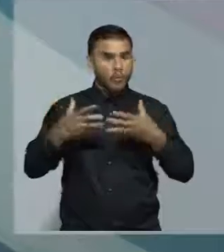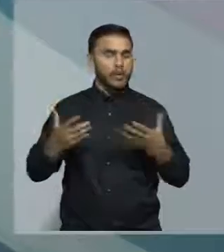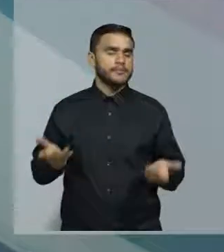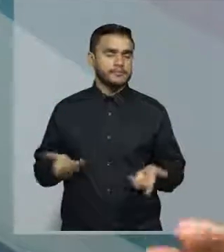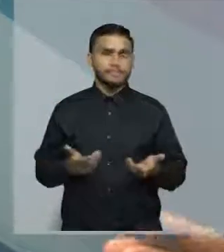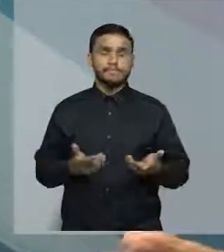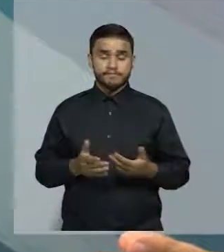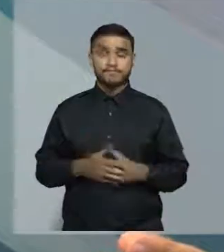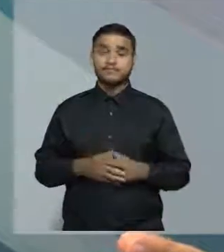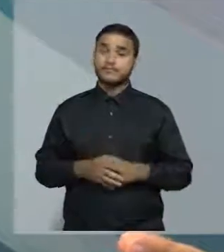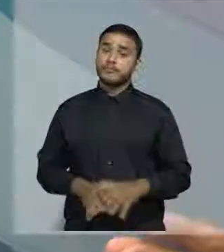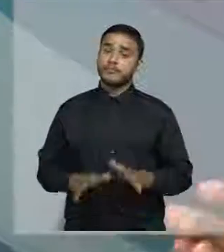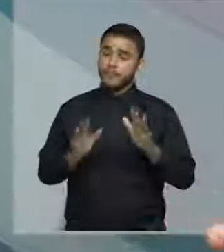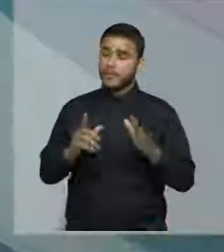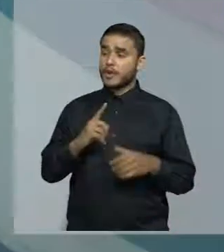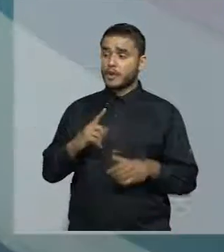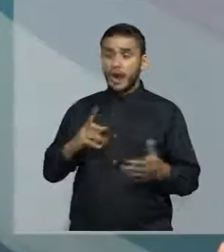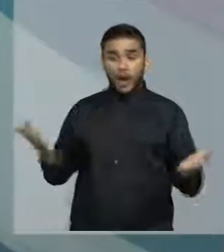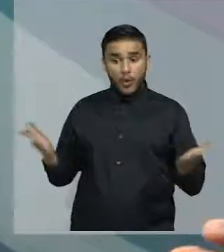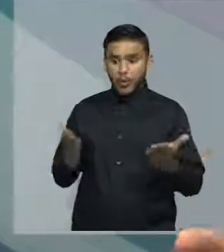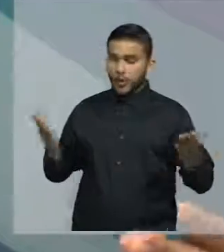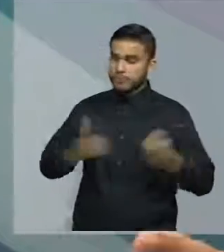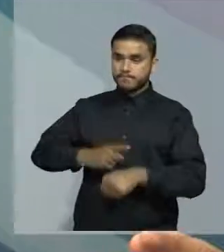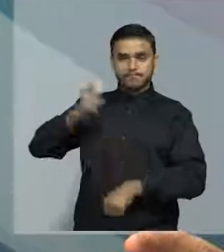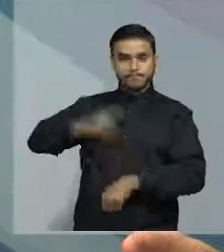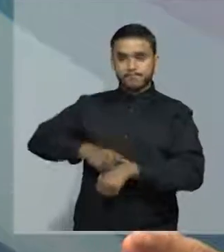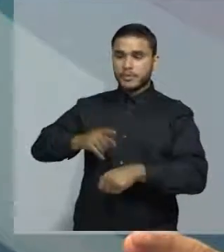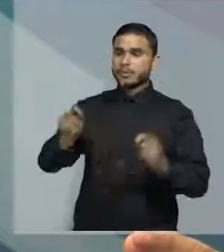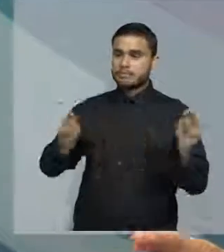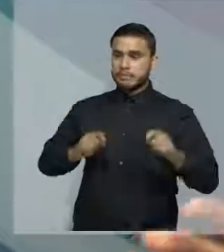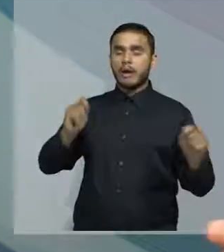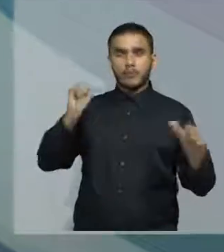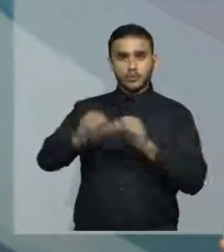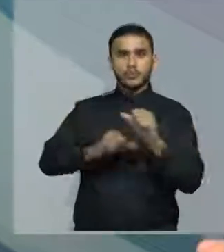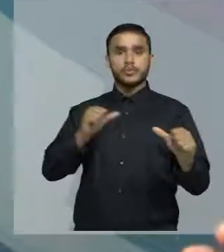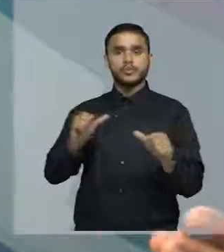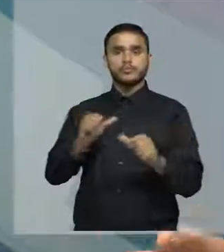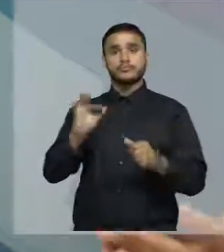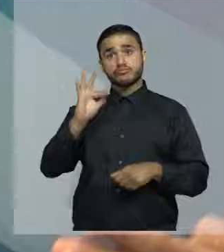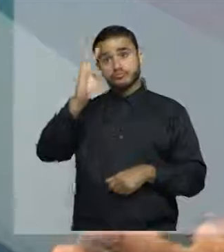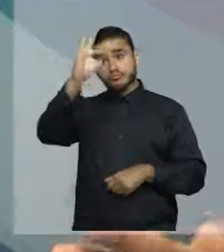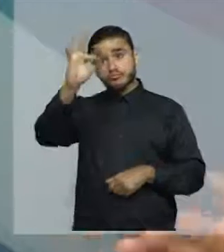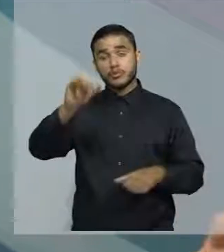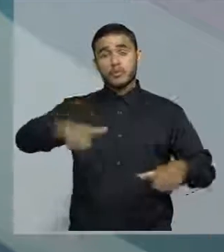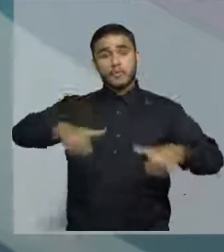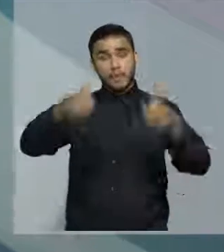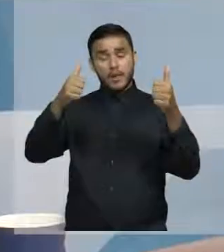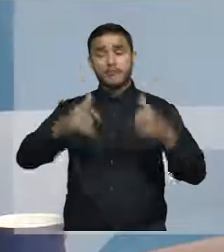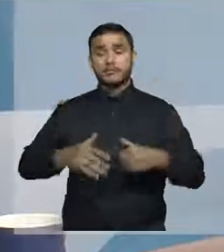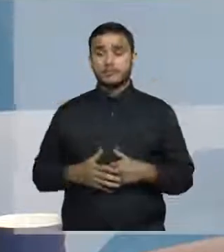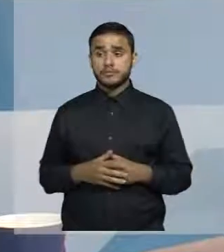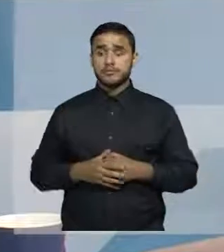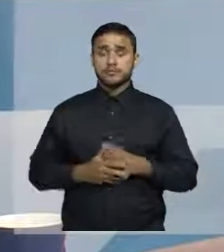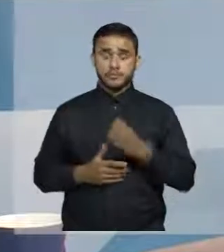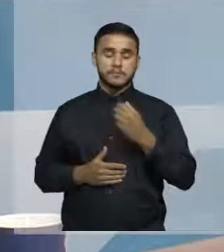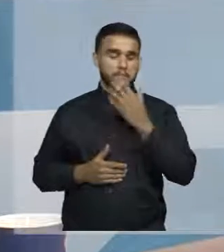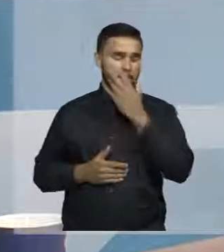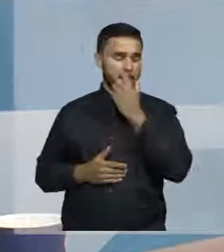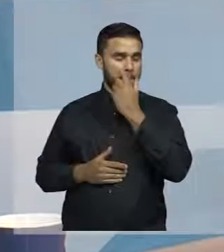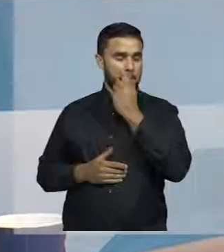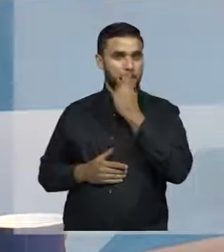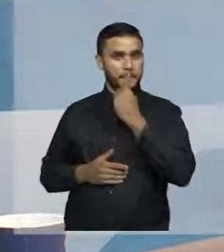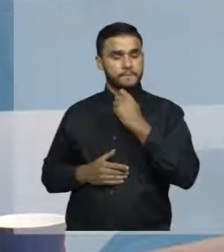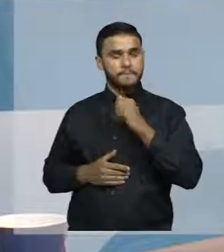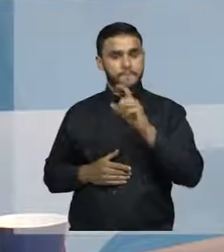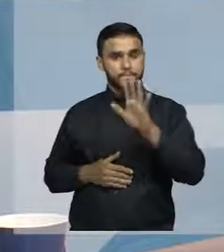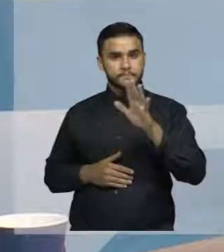medidas de curto, médio e longo prazo e alguma coisa pode ser feita. É preciso entender qual é essa alguma coisa. Eu vou fazer o nosso primeiro